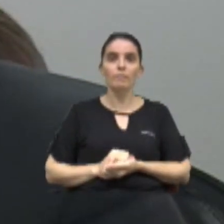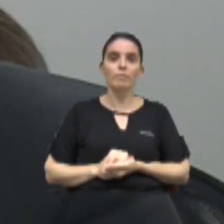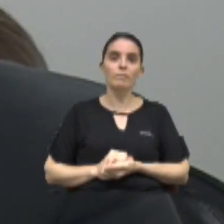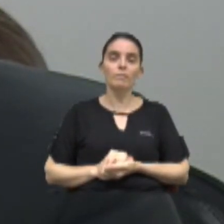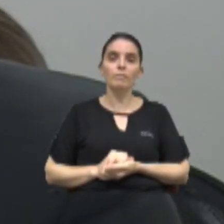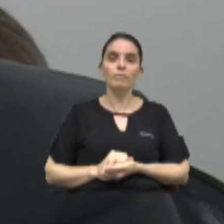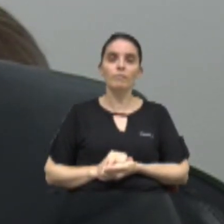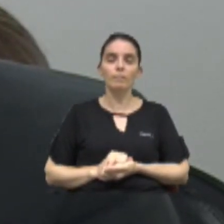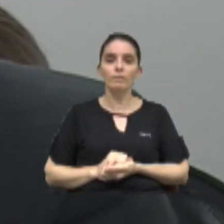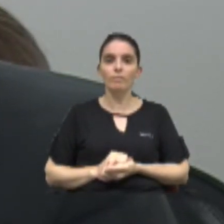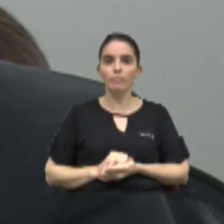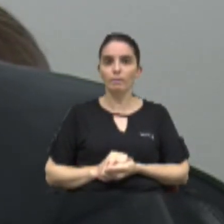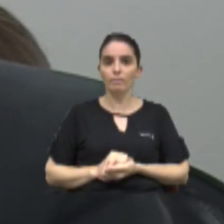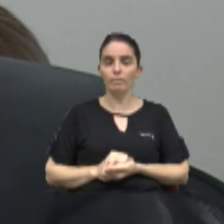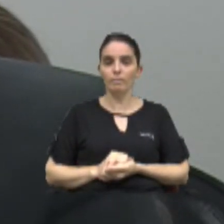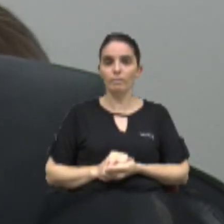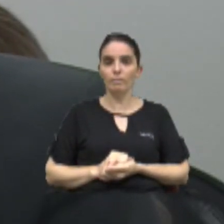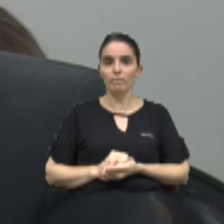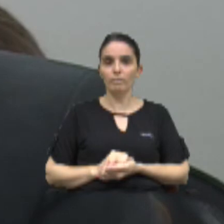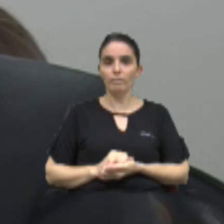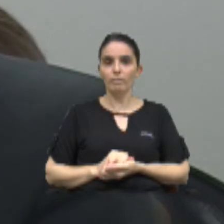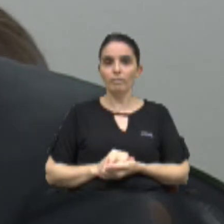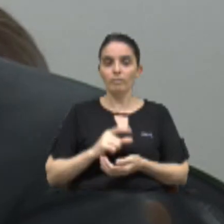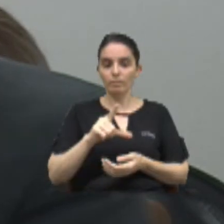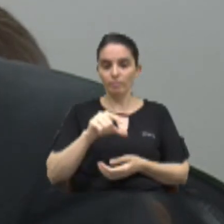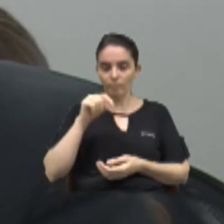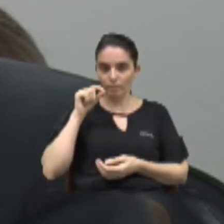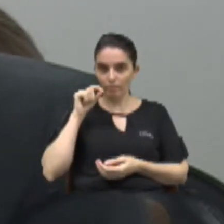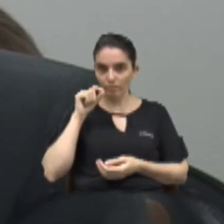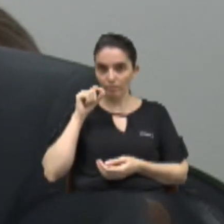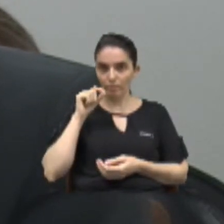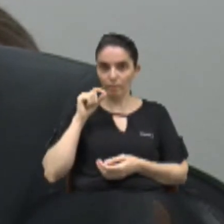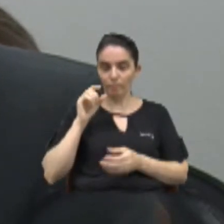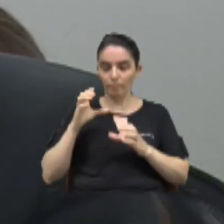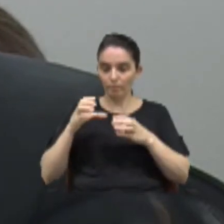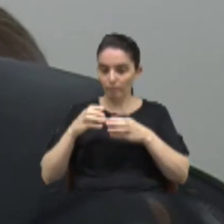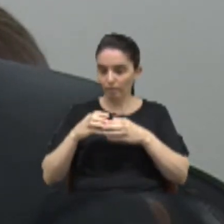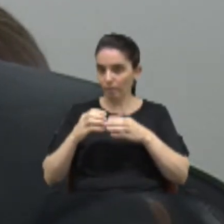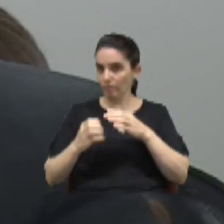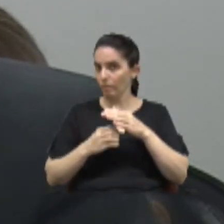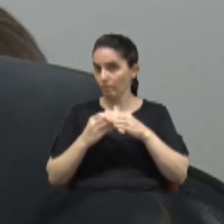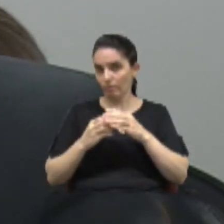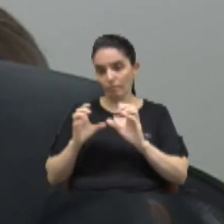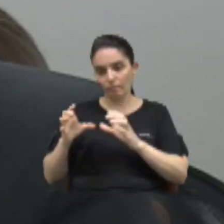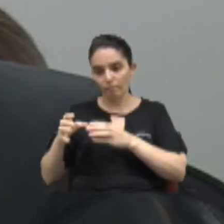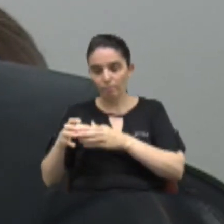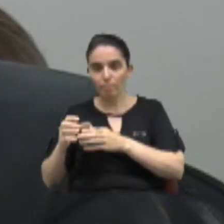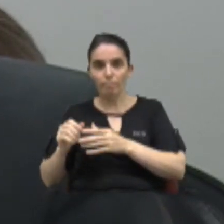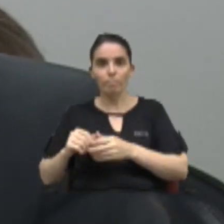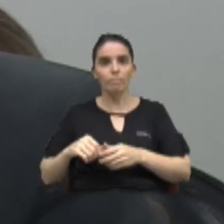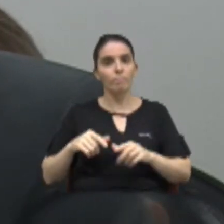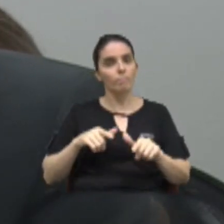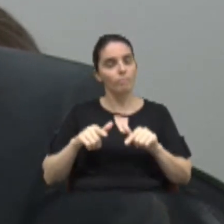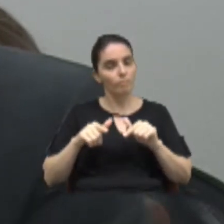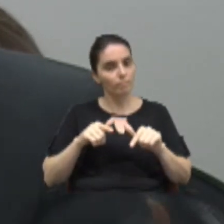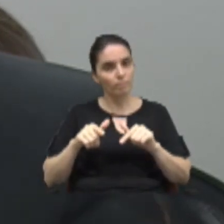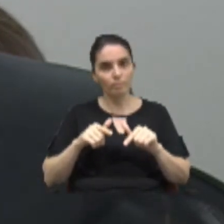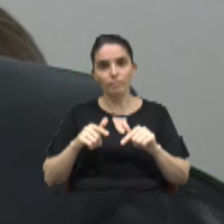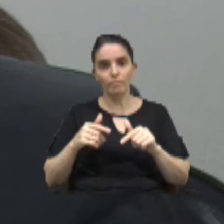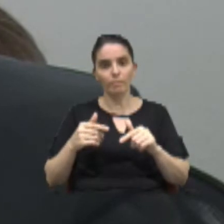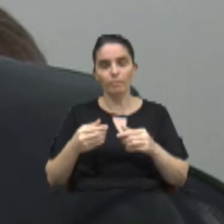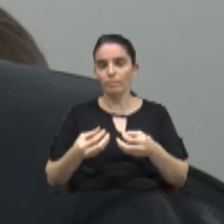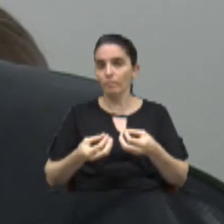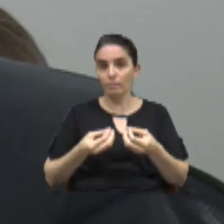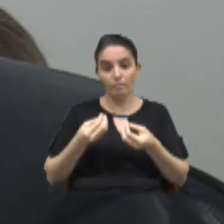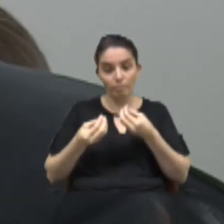favoritar uma instituição, uma entidade. Vai ter que ser feito, é um trabalho que nós não vamos ter por